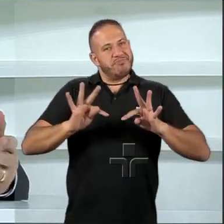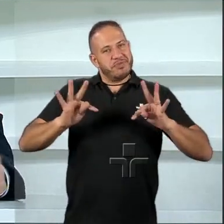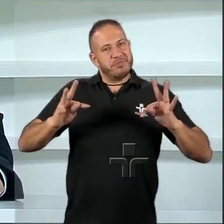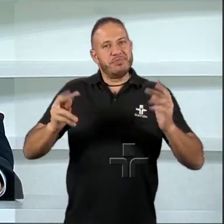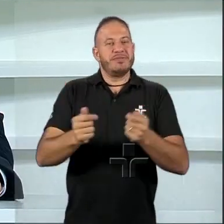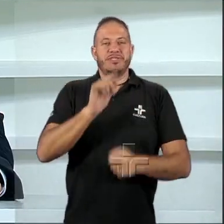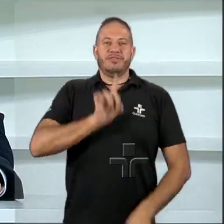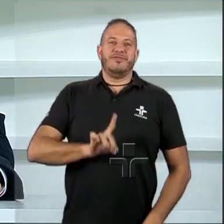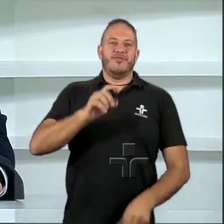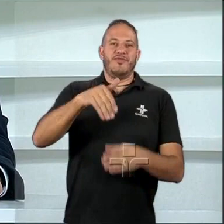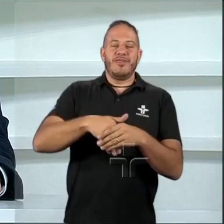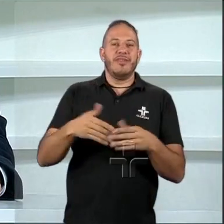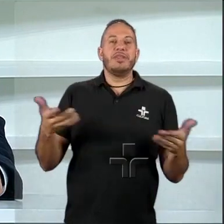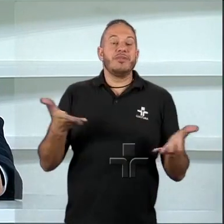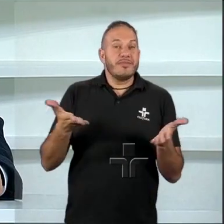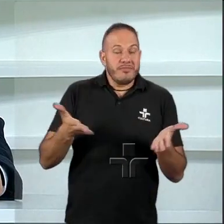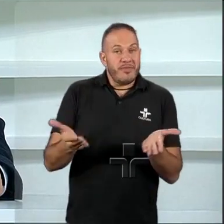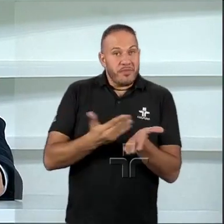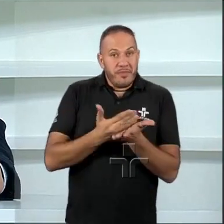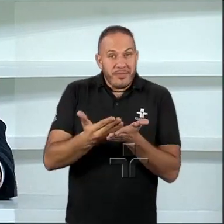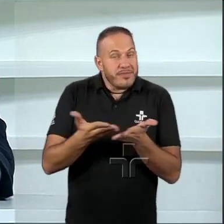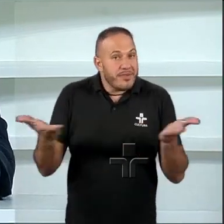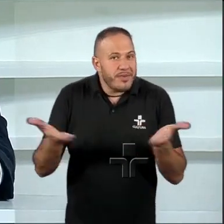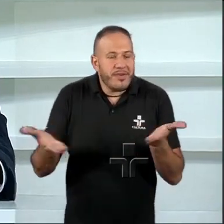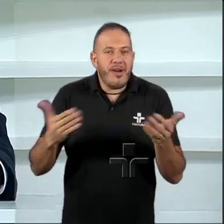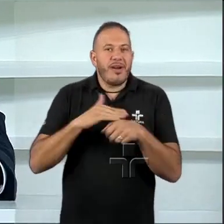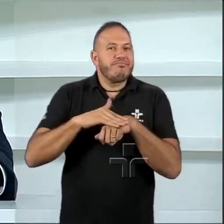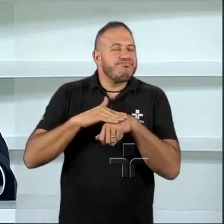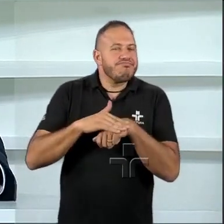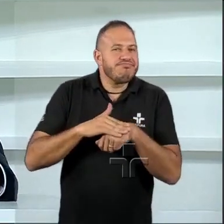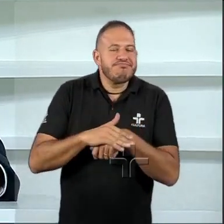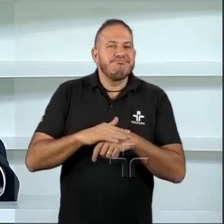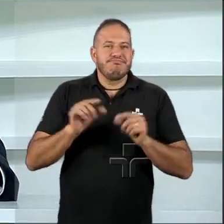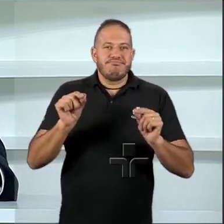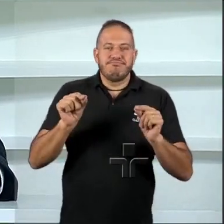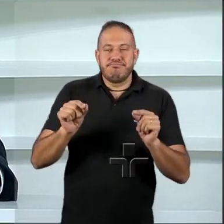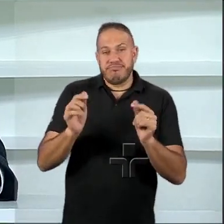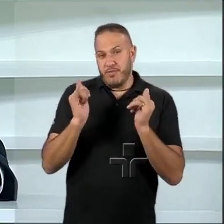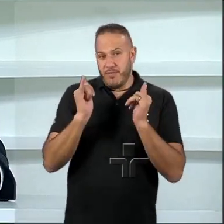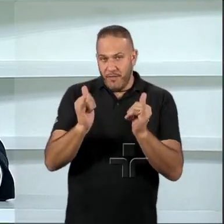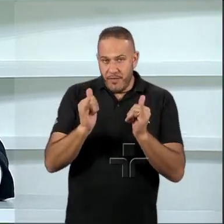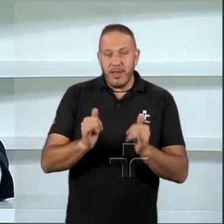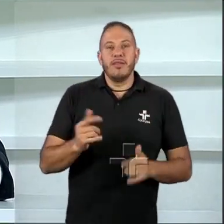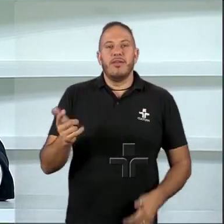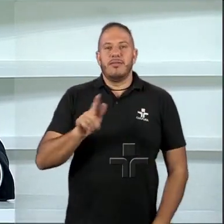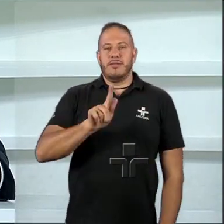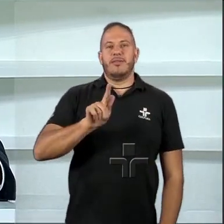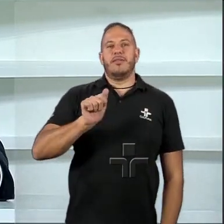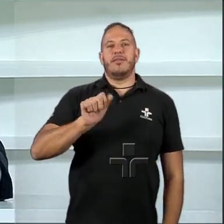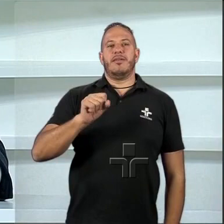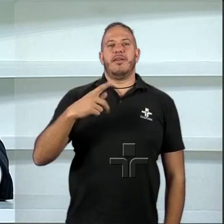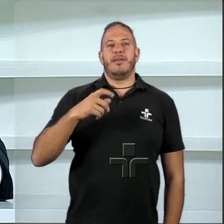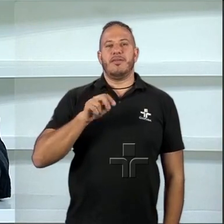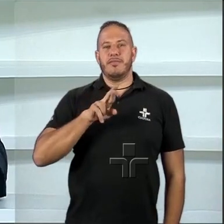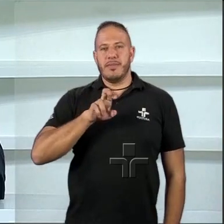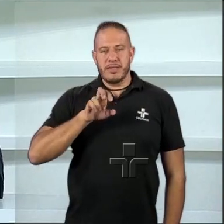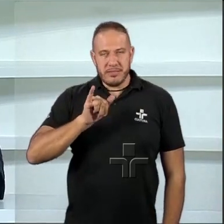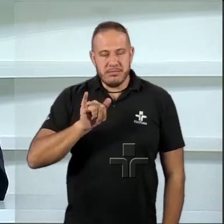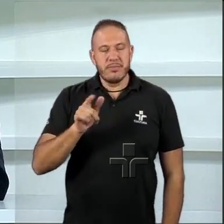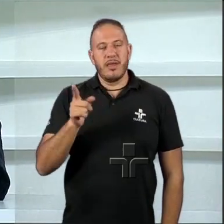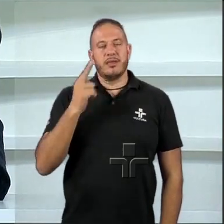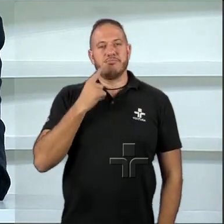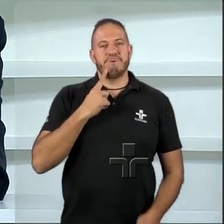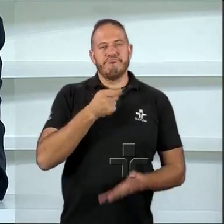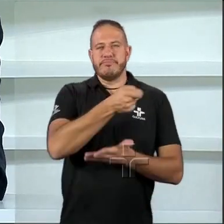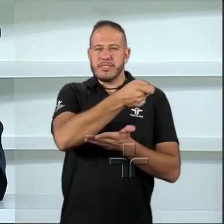Eu queria começar a nossa conversa com uma nota que o Hélio Gaspari,